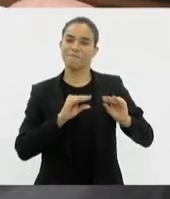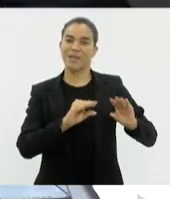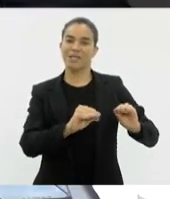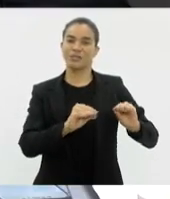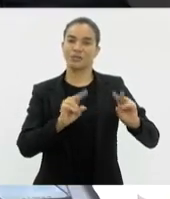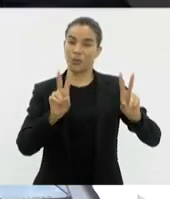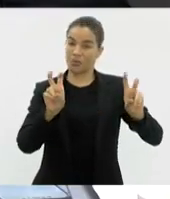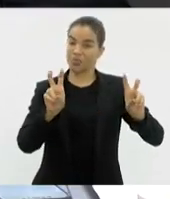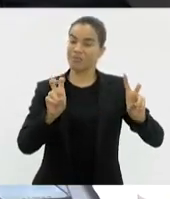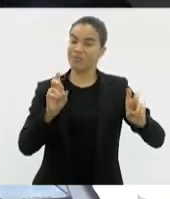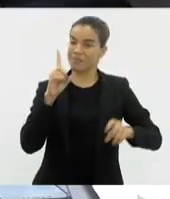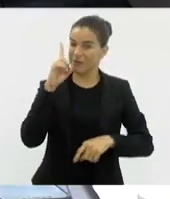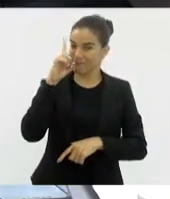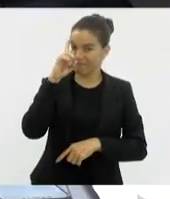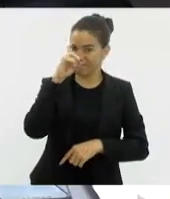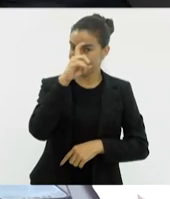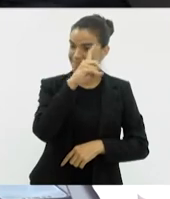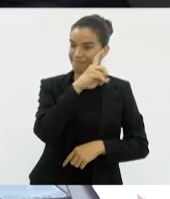difícil,